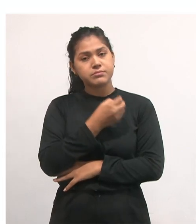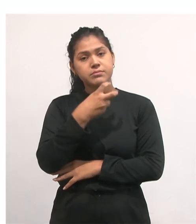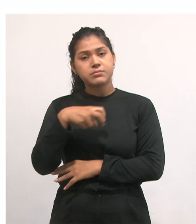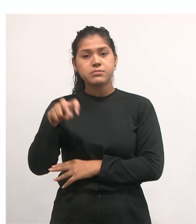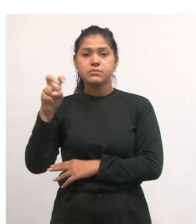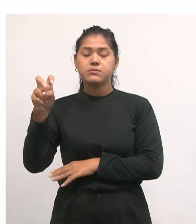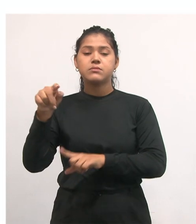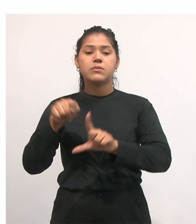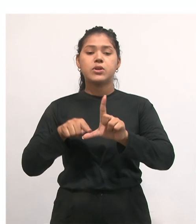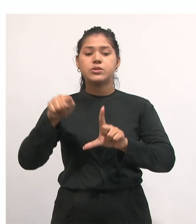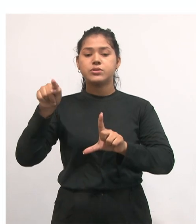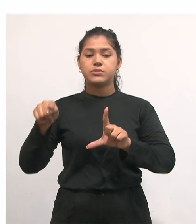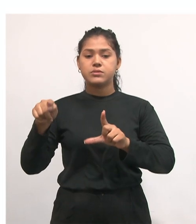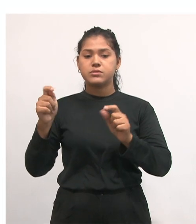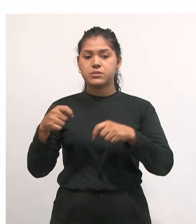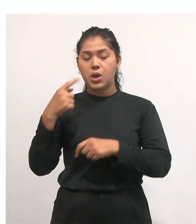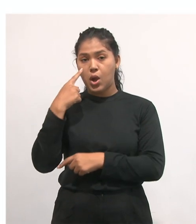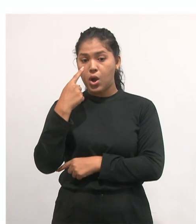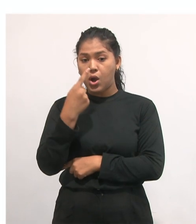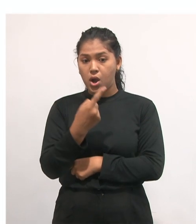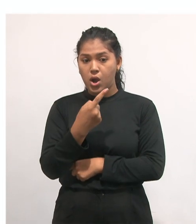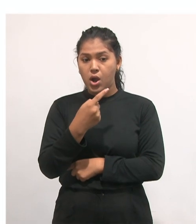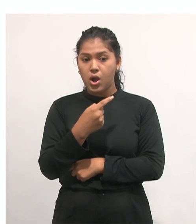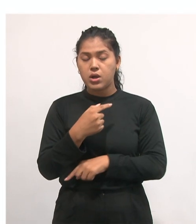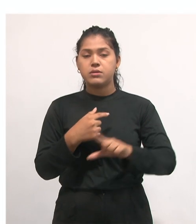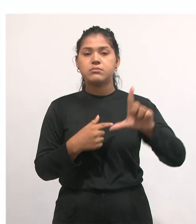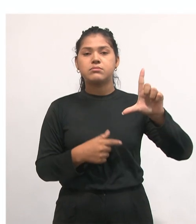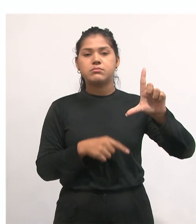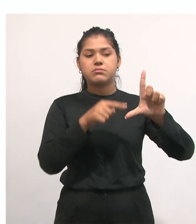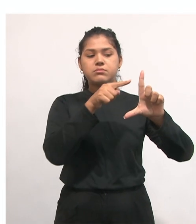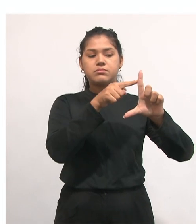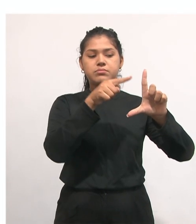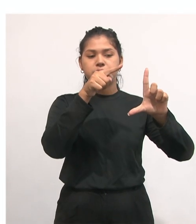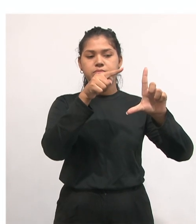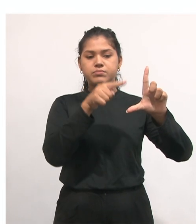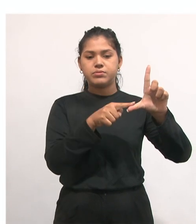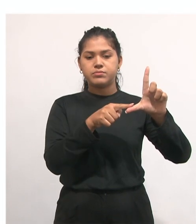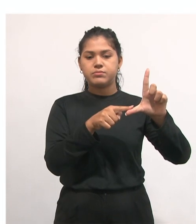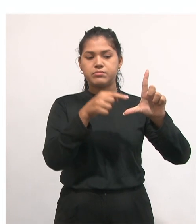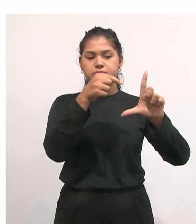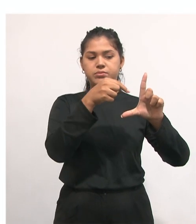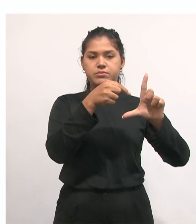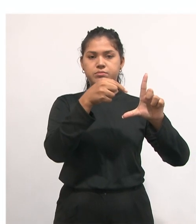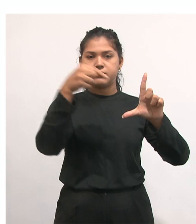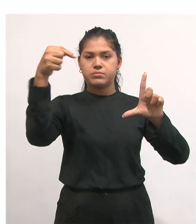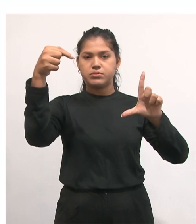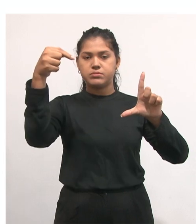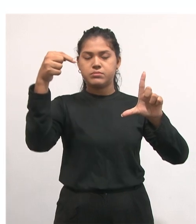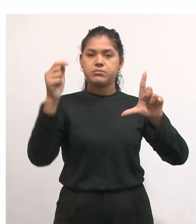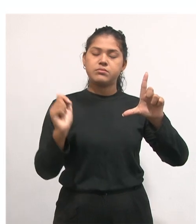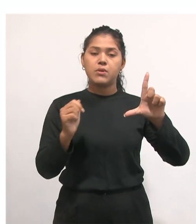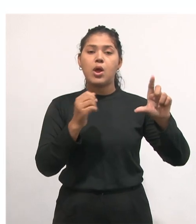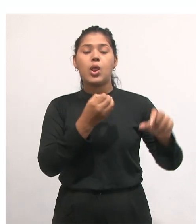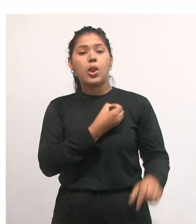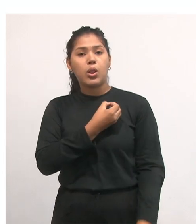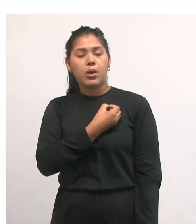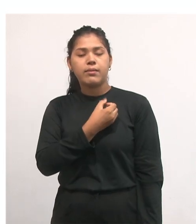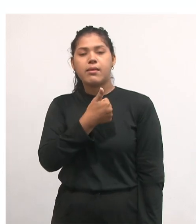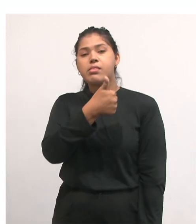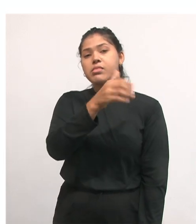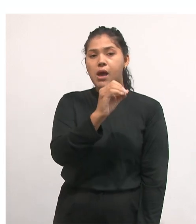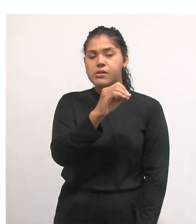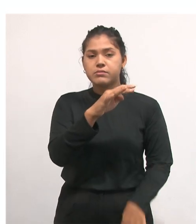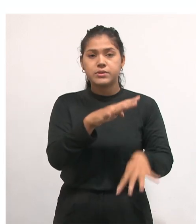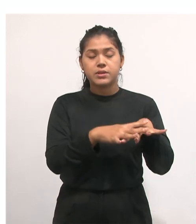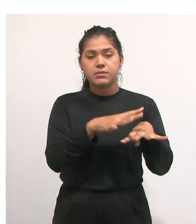nota 5 em estatística, ok? O plano cartesiano. E assim todas as notas, né? O aluno que tirava a nota 10 em matemática, aqui a